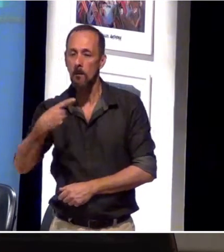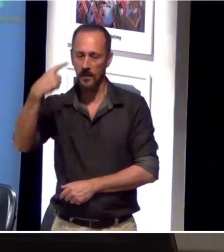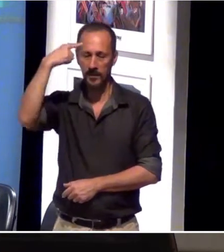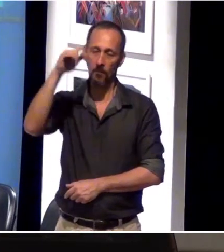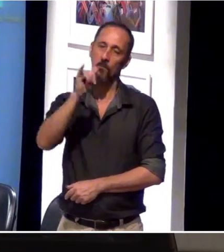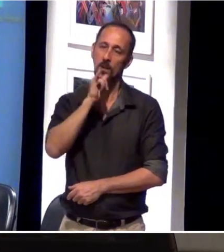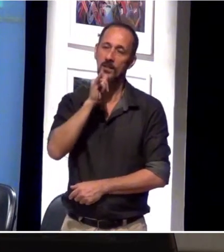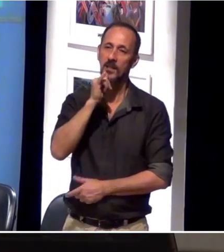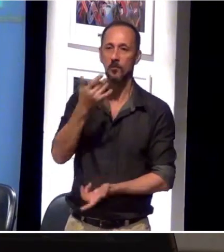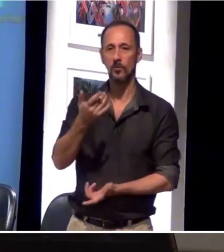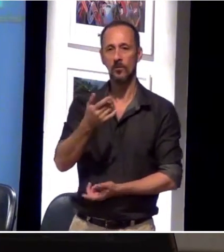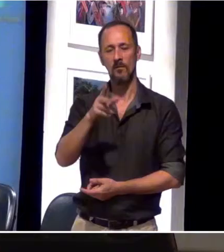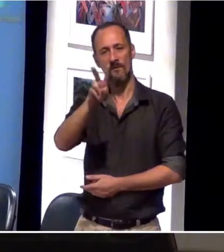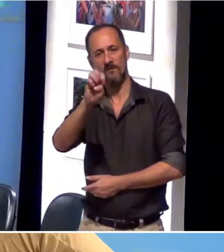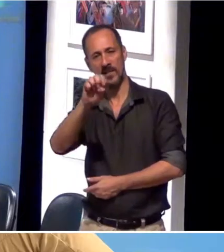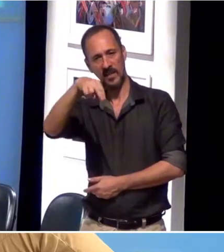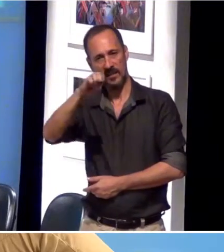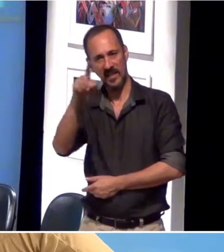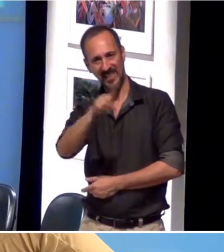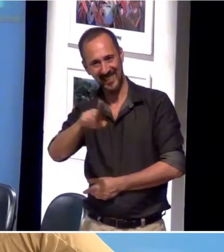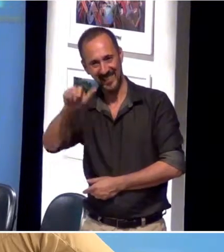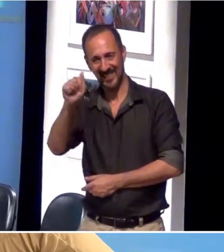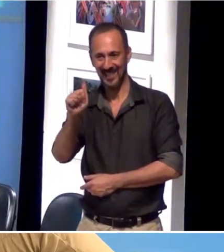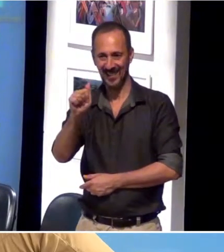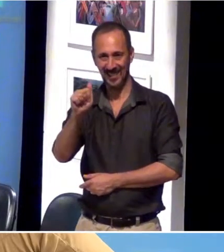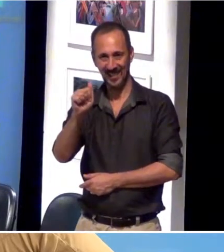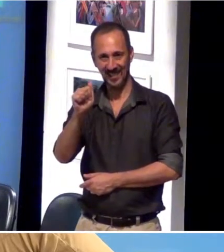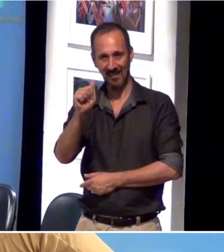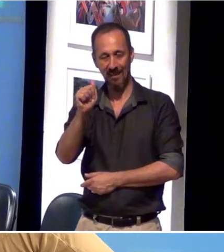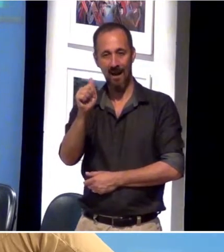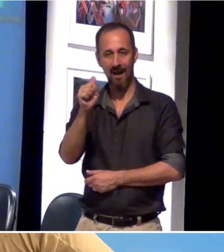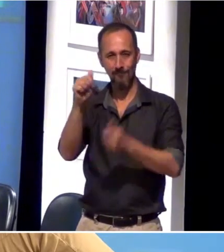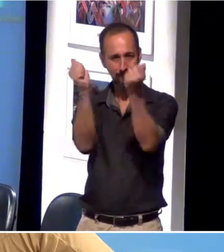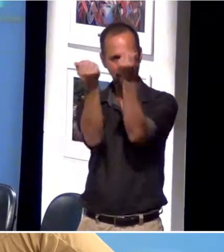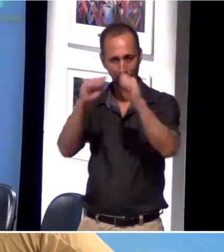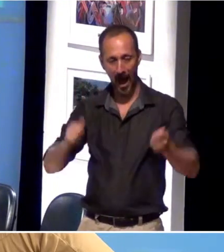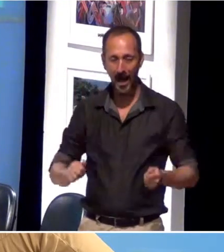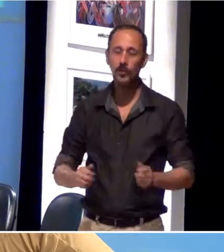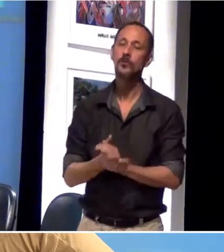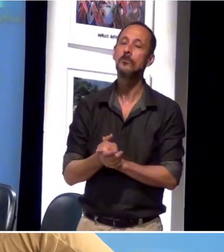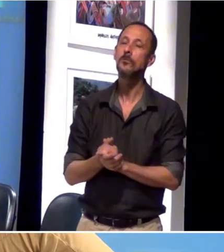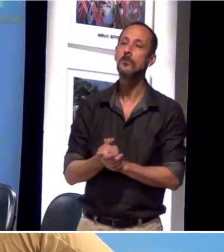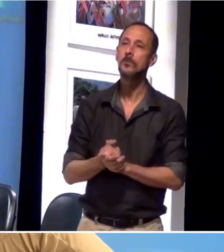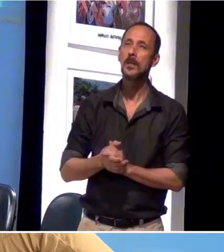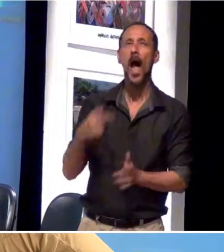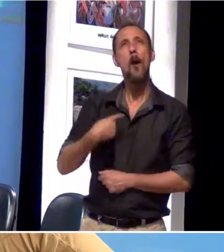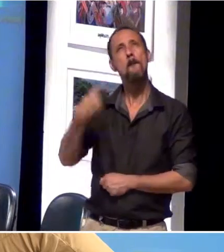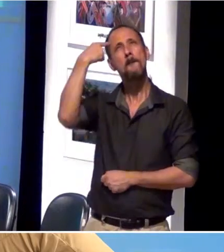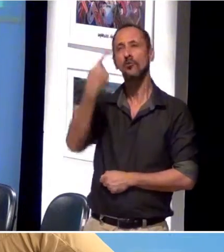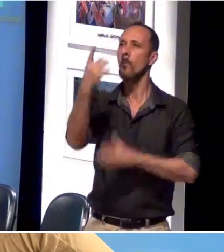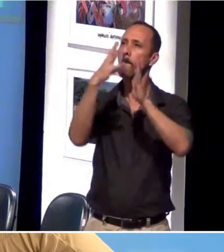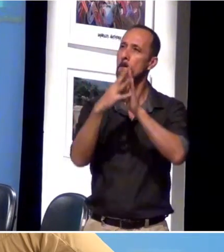assim, né, foi um determinado modelo, que hoje até vem sendo questionado, mas